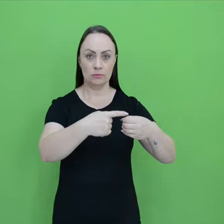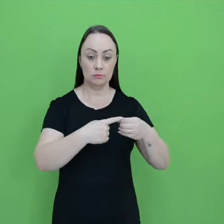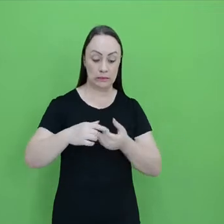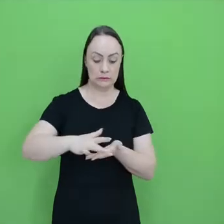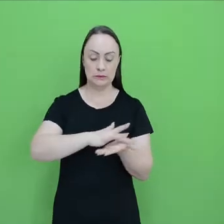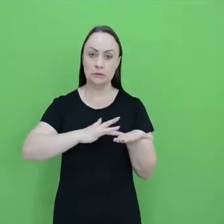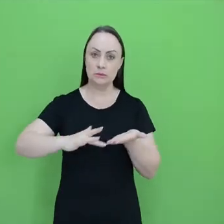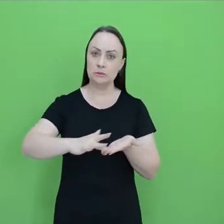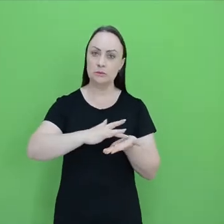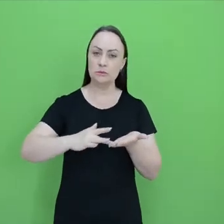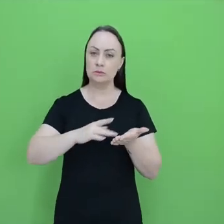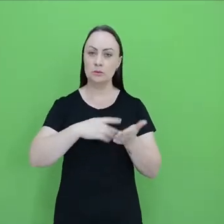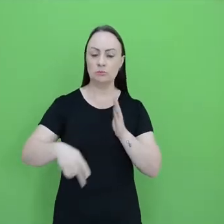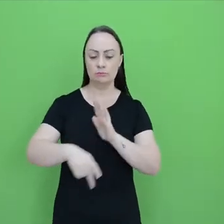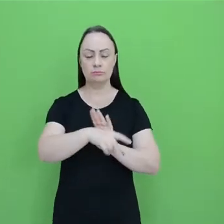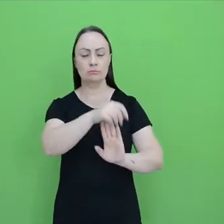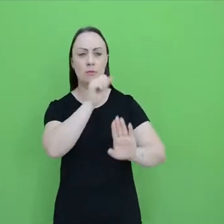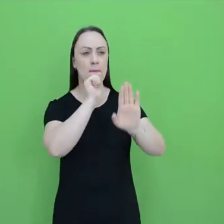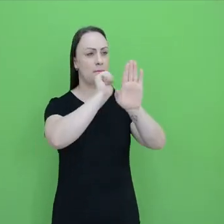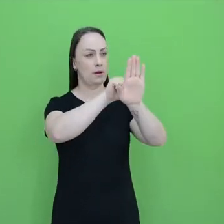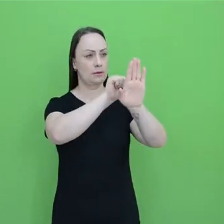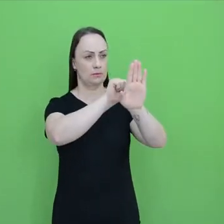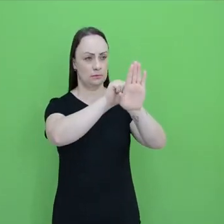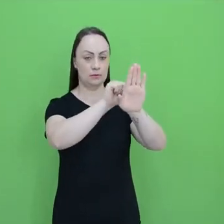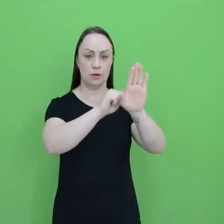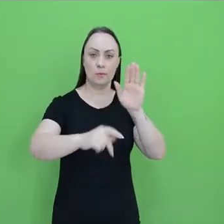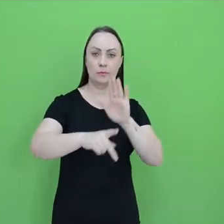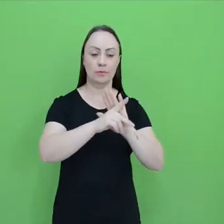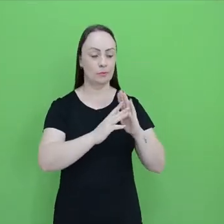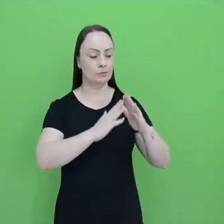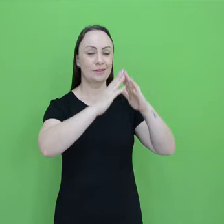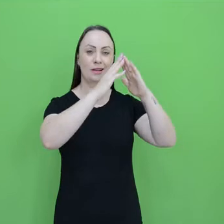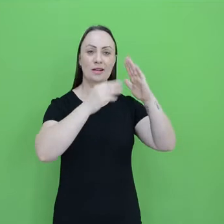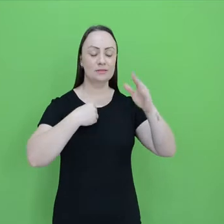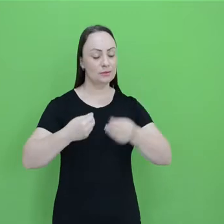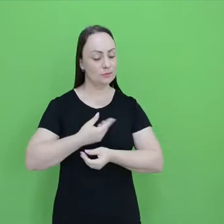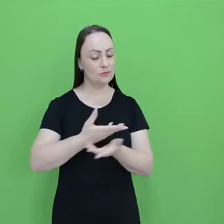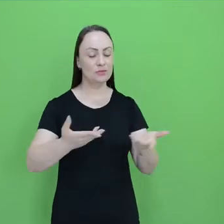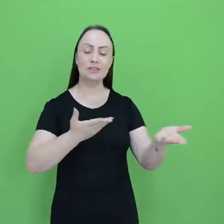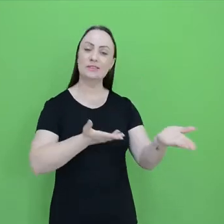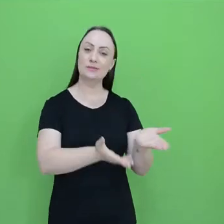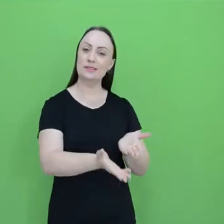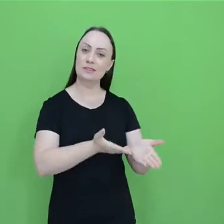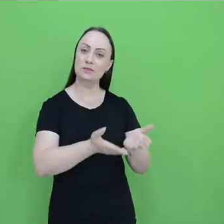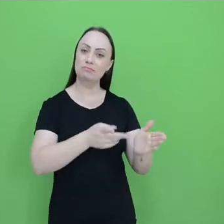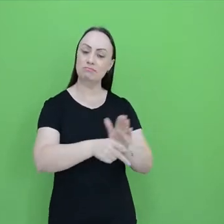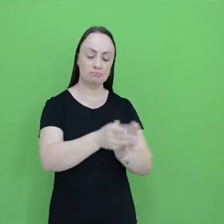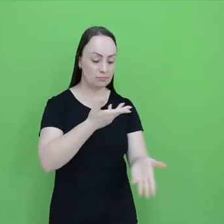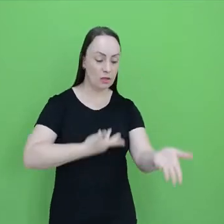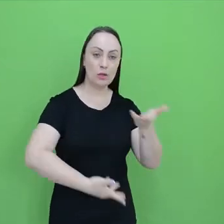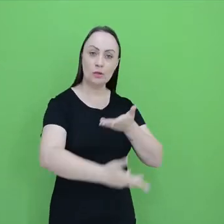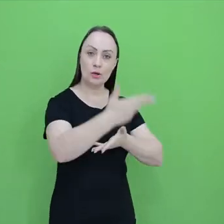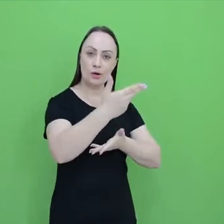os ciganos batiam nas portas das casas, oferecendo os seus serviços, em troca de um pedaço